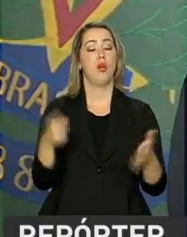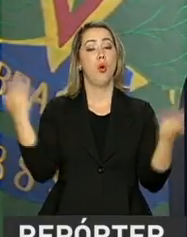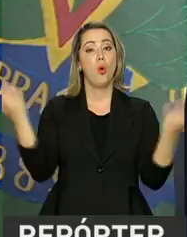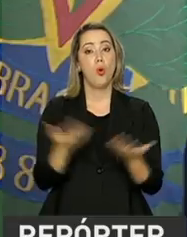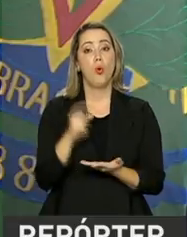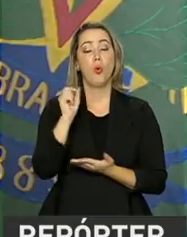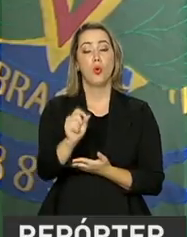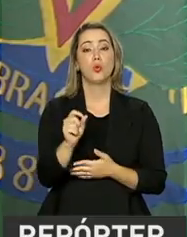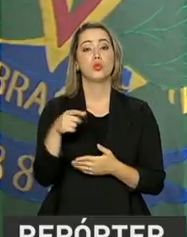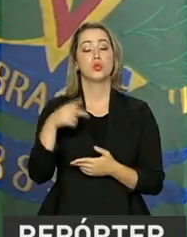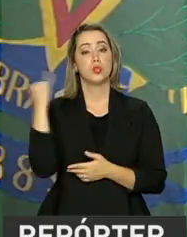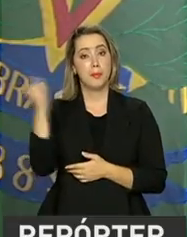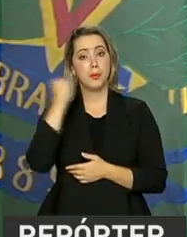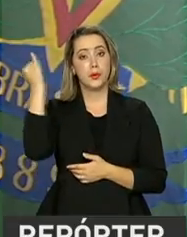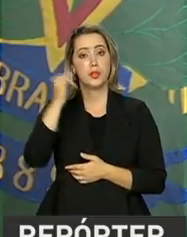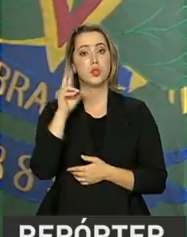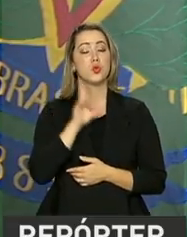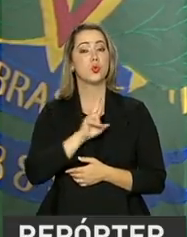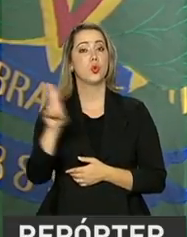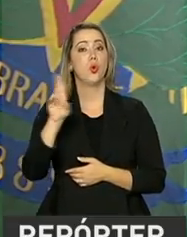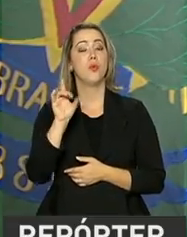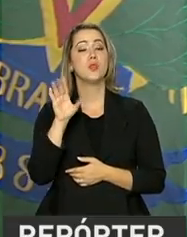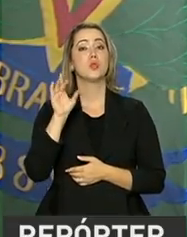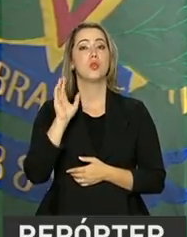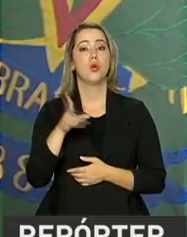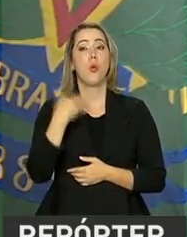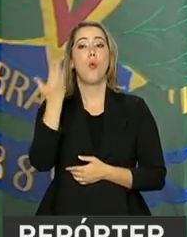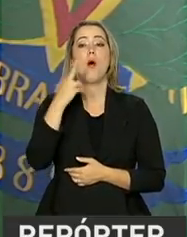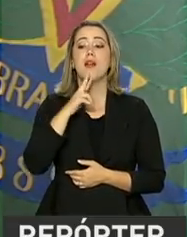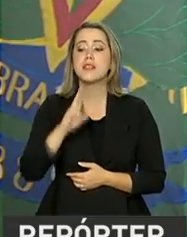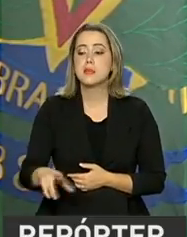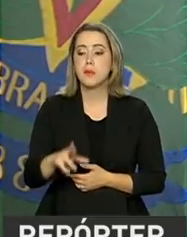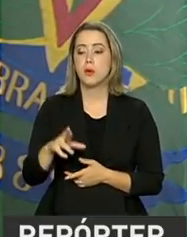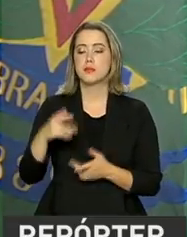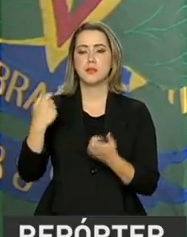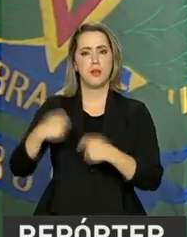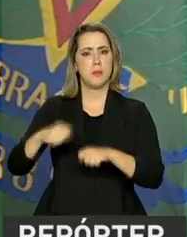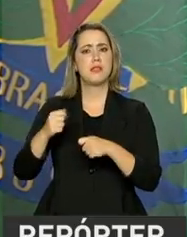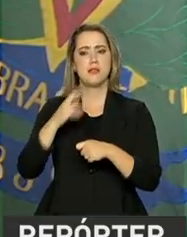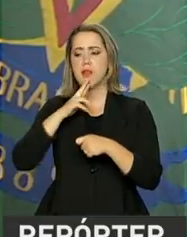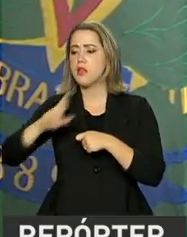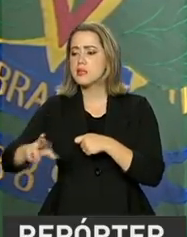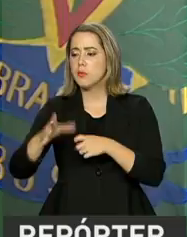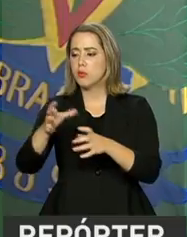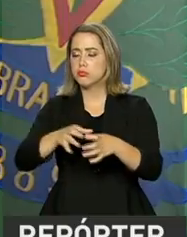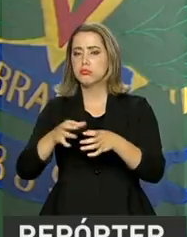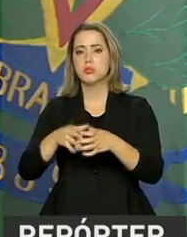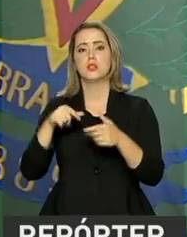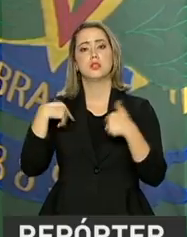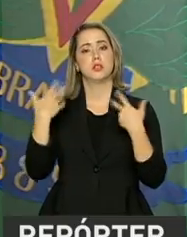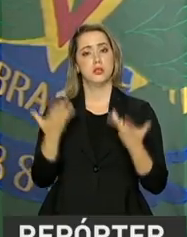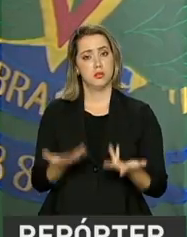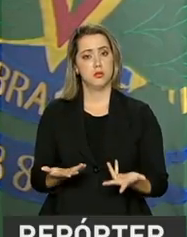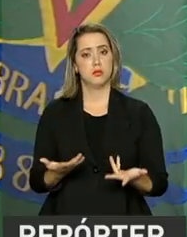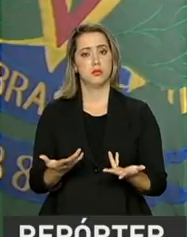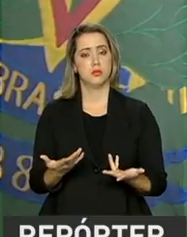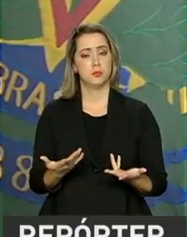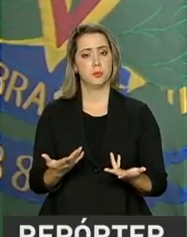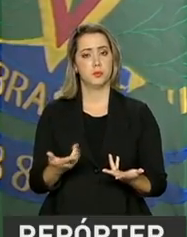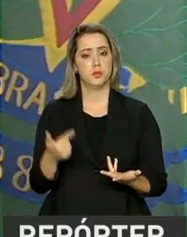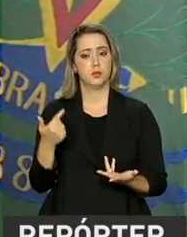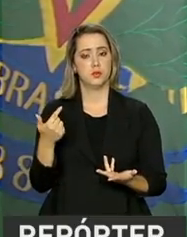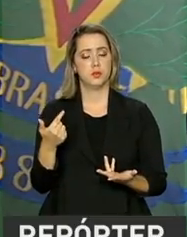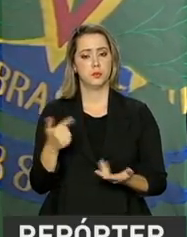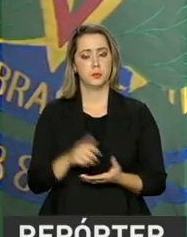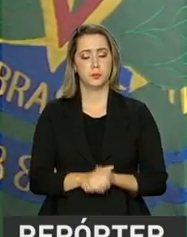rótulo que vários para o cidadão é qual o resultado que eu tenho portanto o rótulo é resultado por isso que sem a